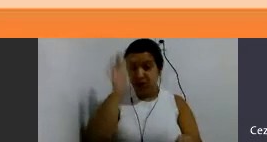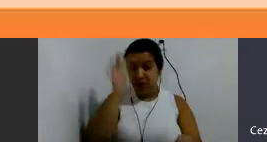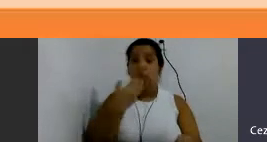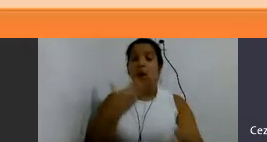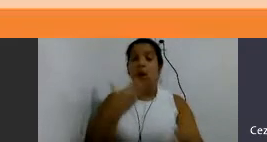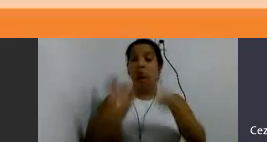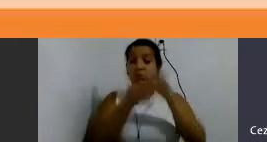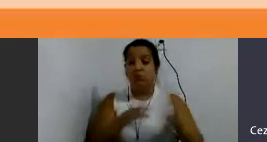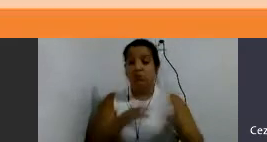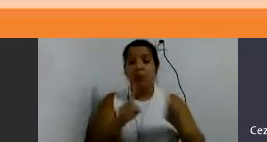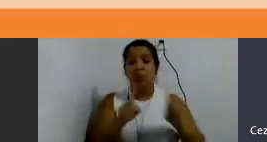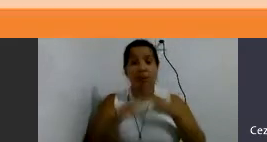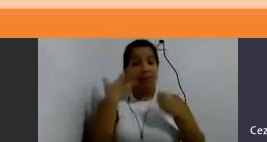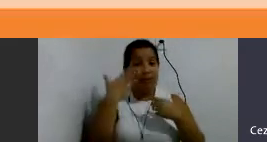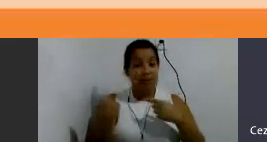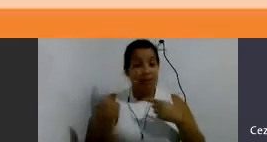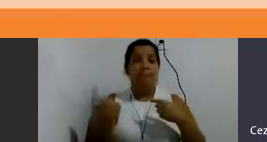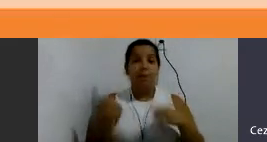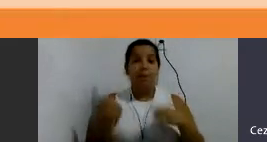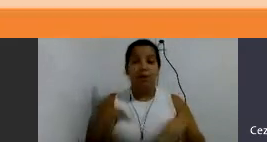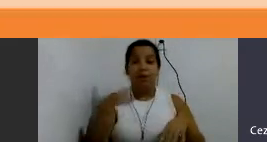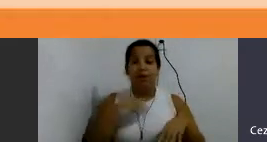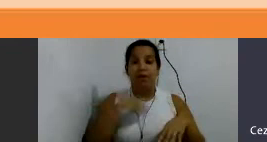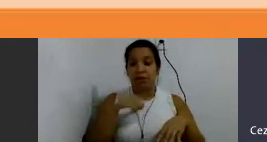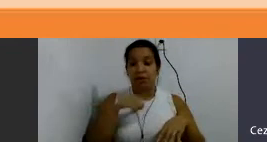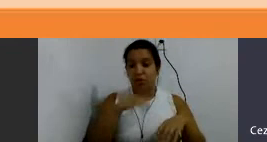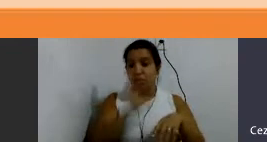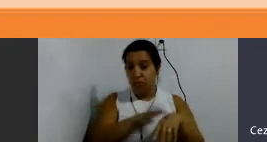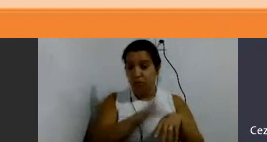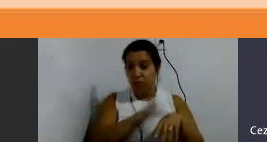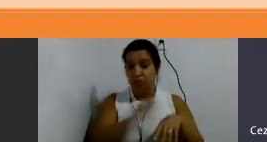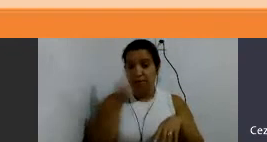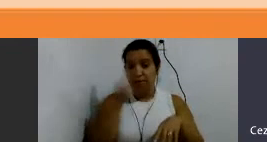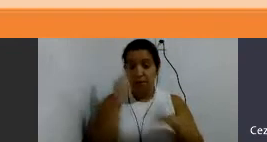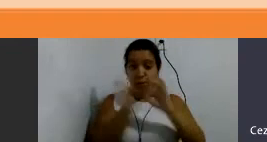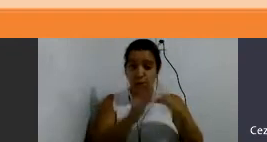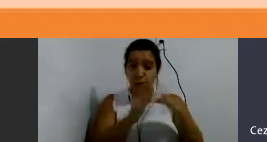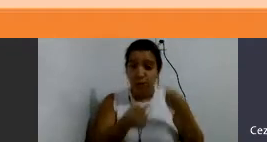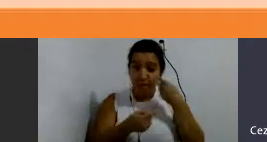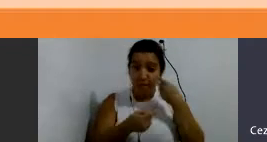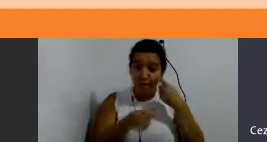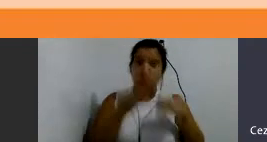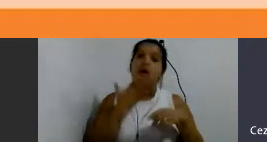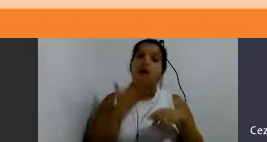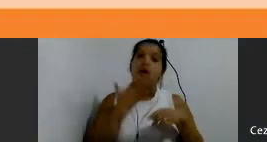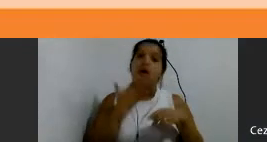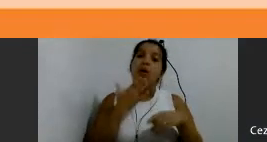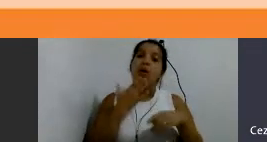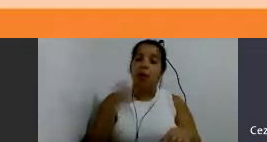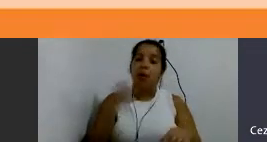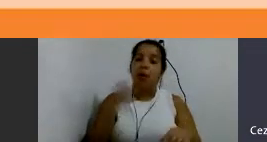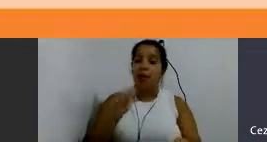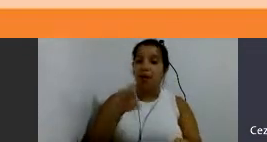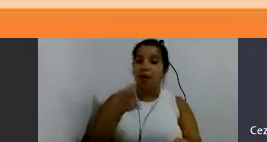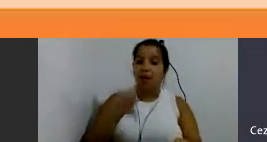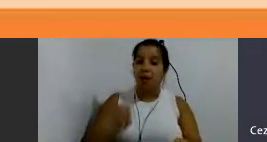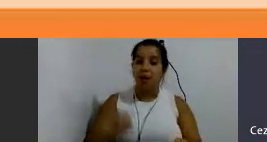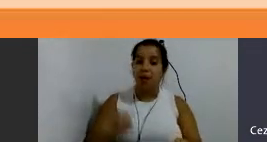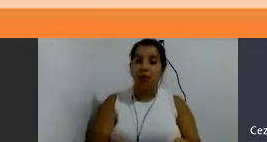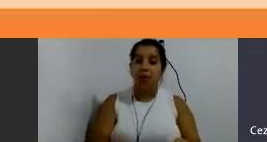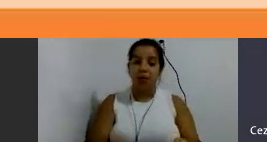é essa, mas eu sabia que era um plasmódio, porque eu vi a estrutura e eu vi o pigmento malárico. E eu não